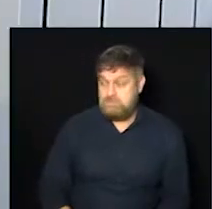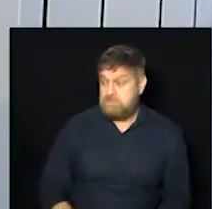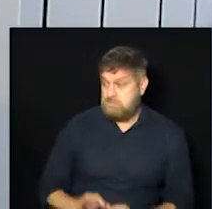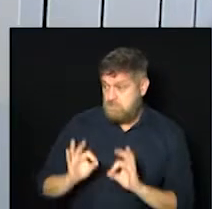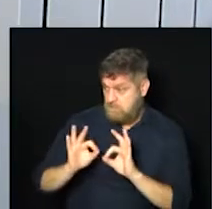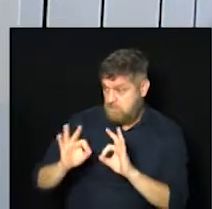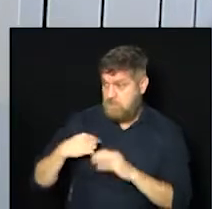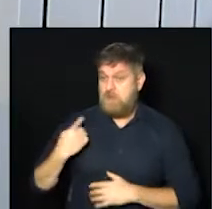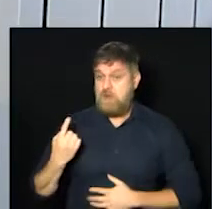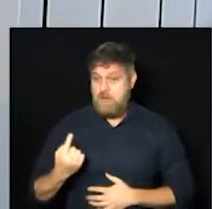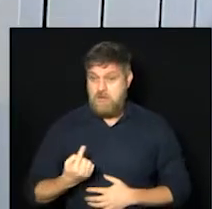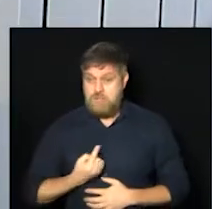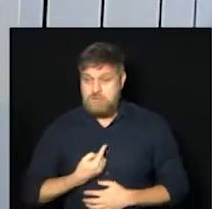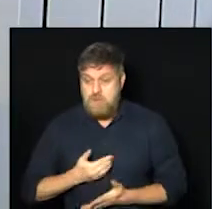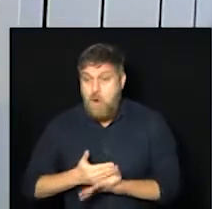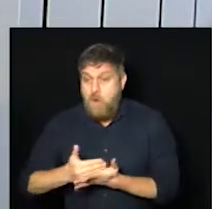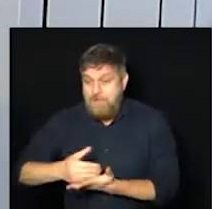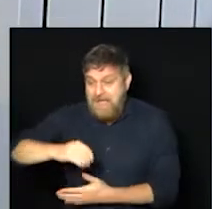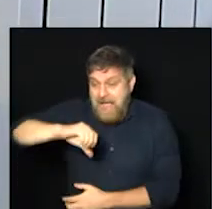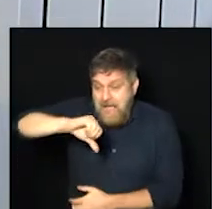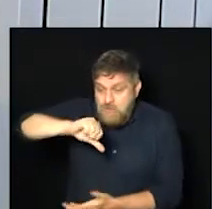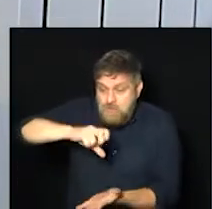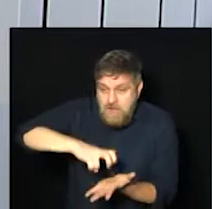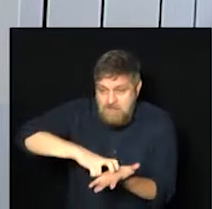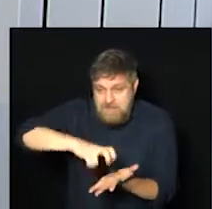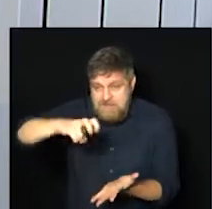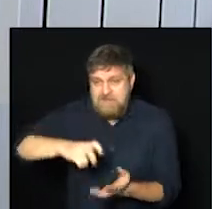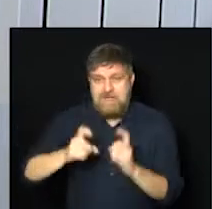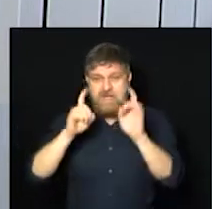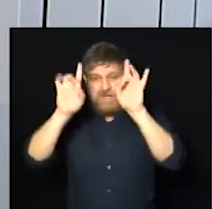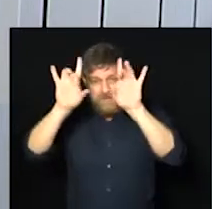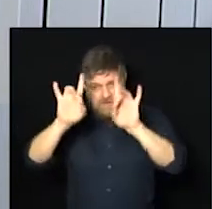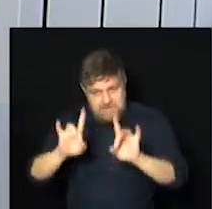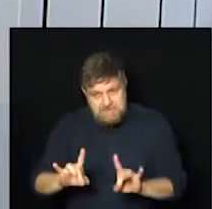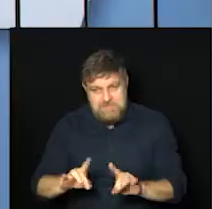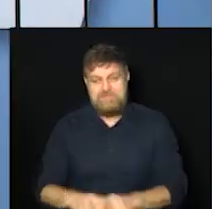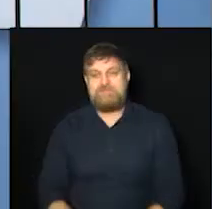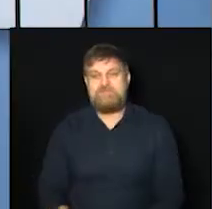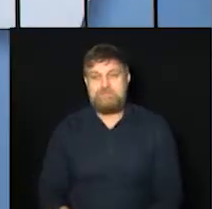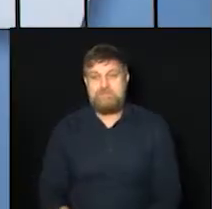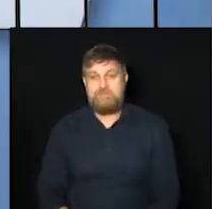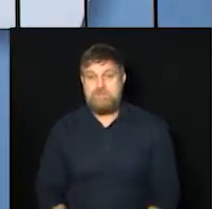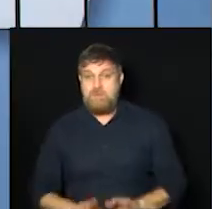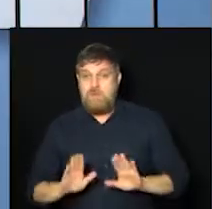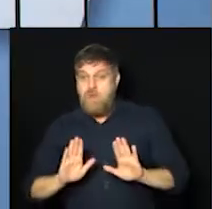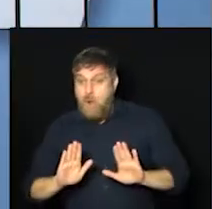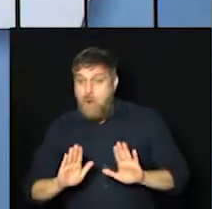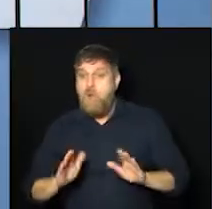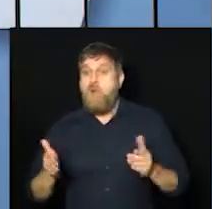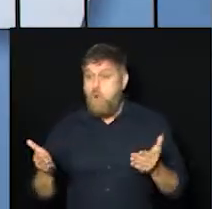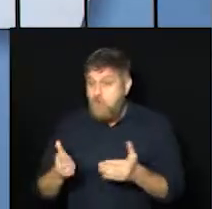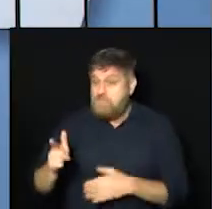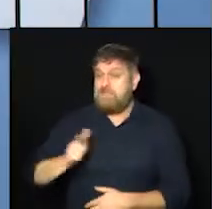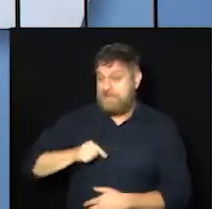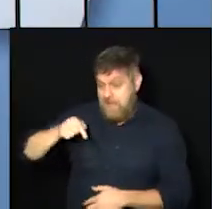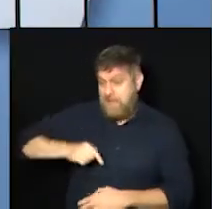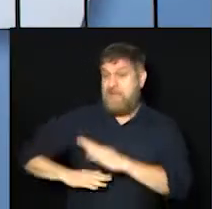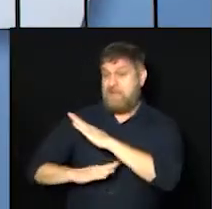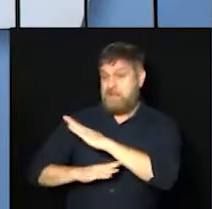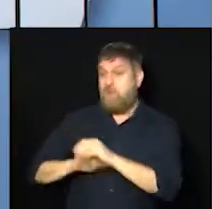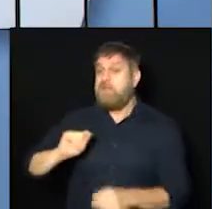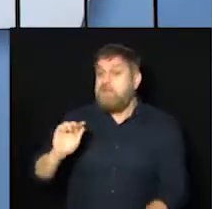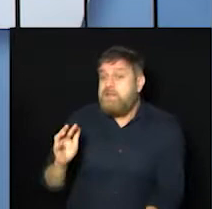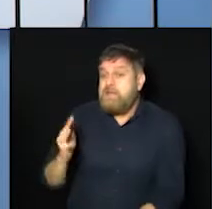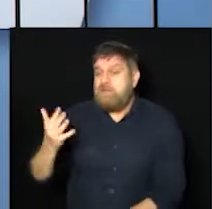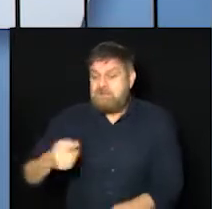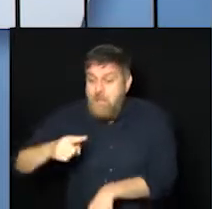gente segue acompanhando a partir das 9 horas da manhã as reuniões extraordinárias. Isso, só que hoje, gente, tem evento aqui na Câmara. Daqui a